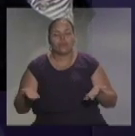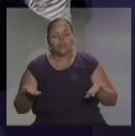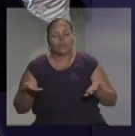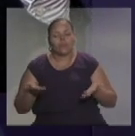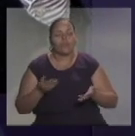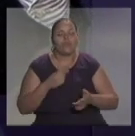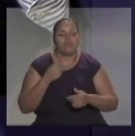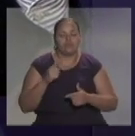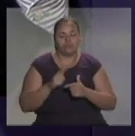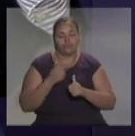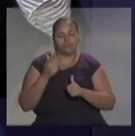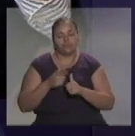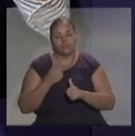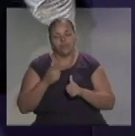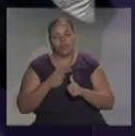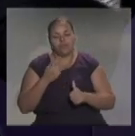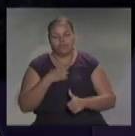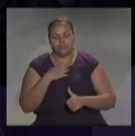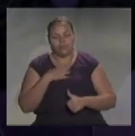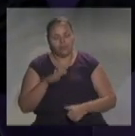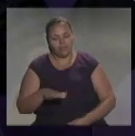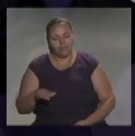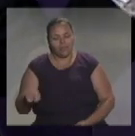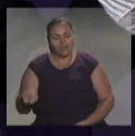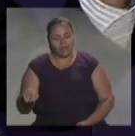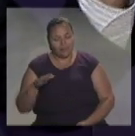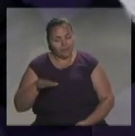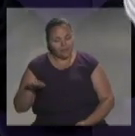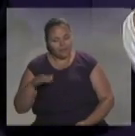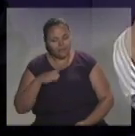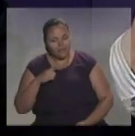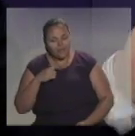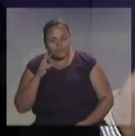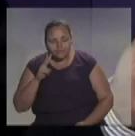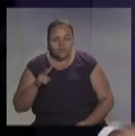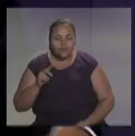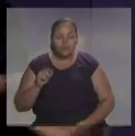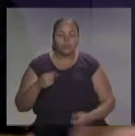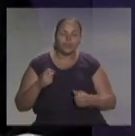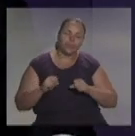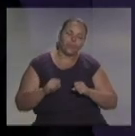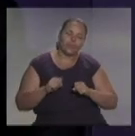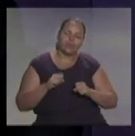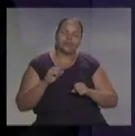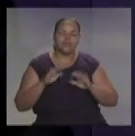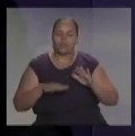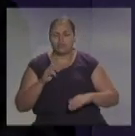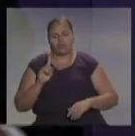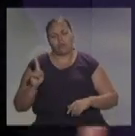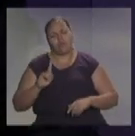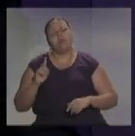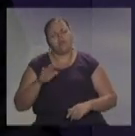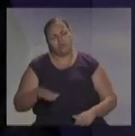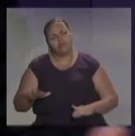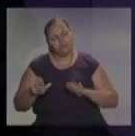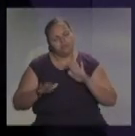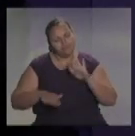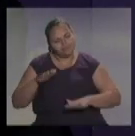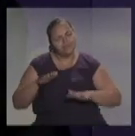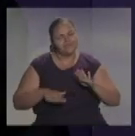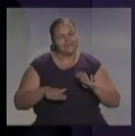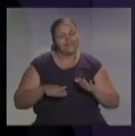são os primeiros sintomas que a criança pode apresentar, que pode levar, pode ser que não. Pode ser que a criança